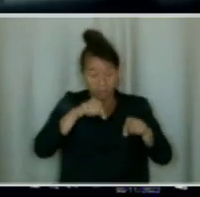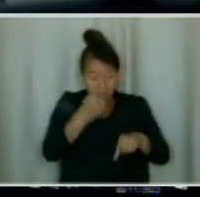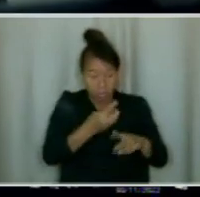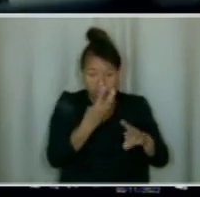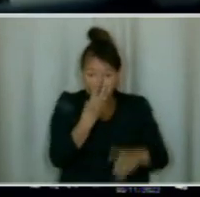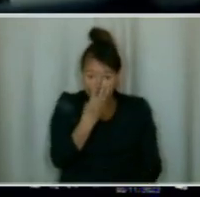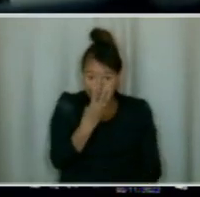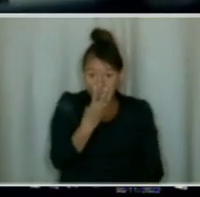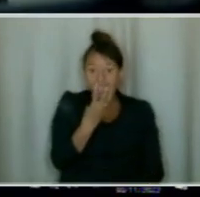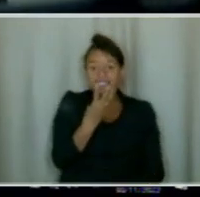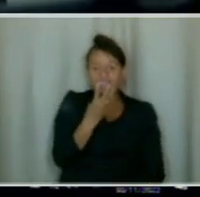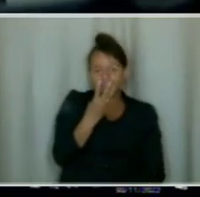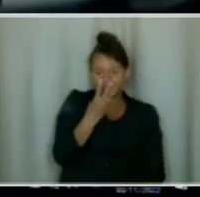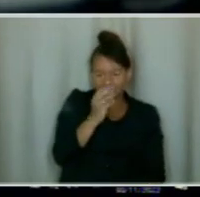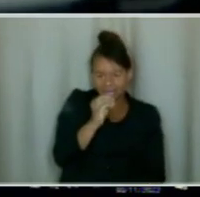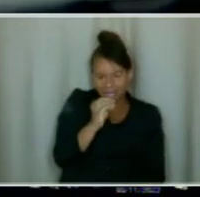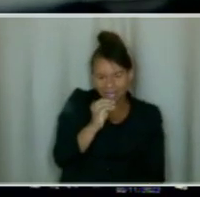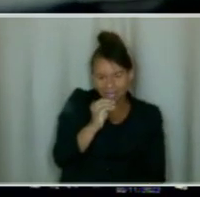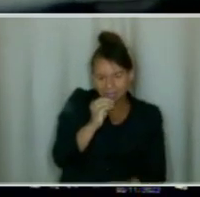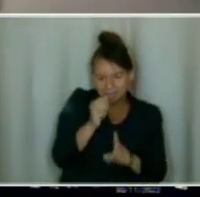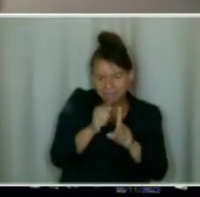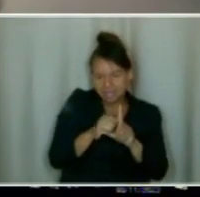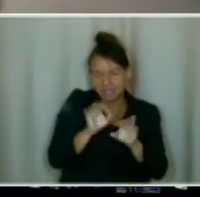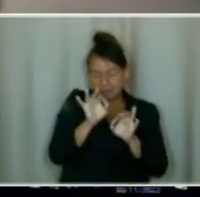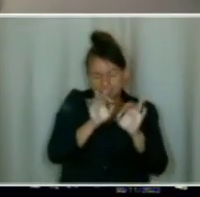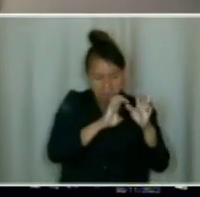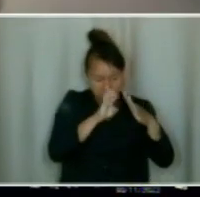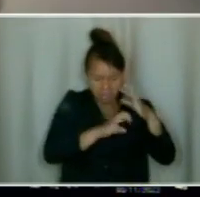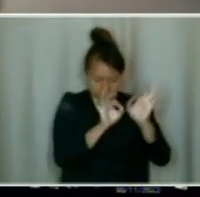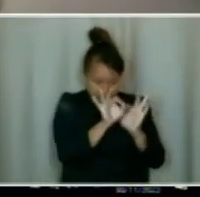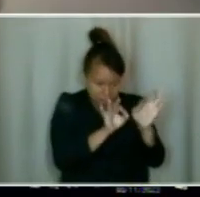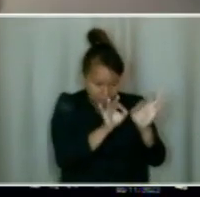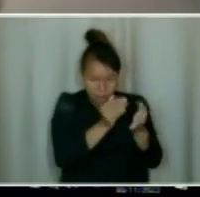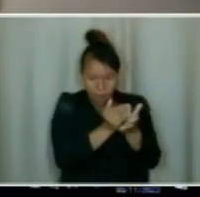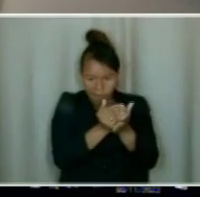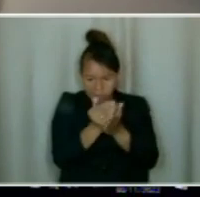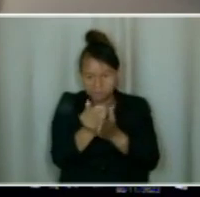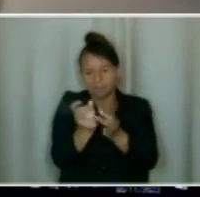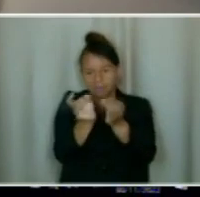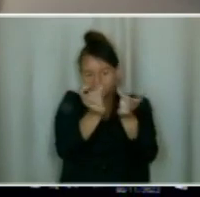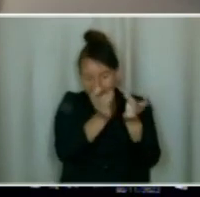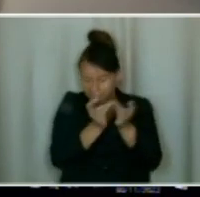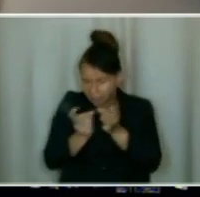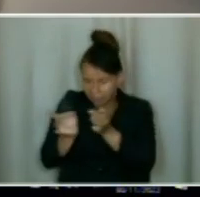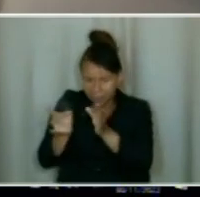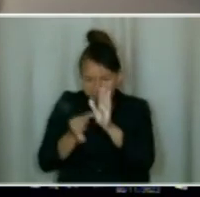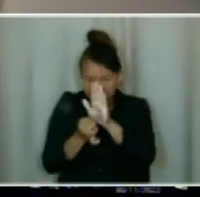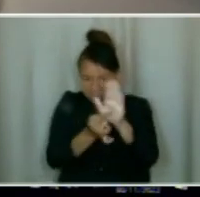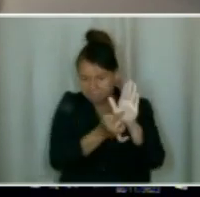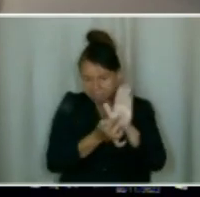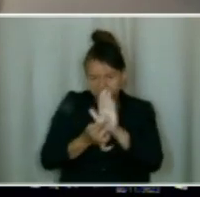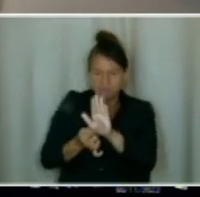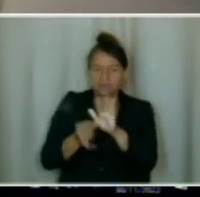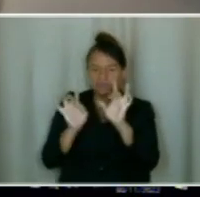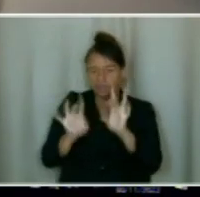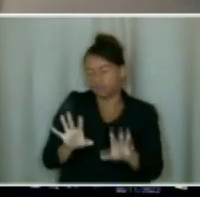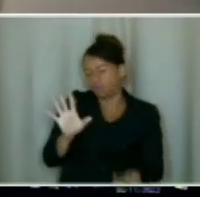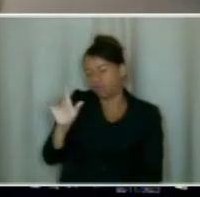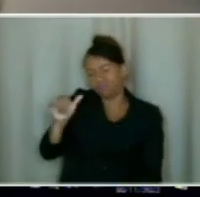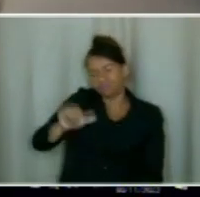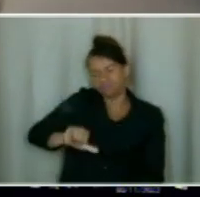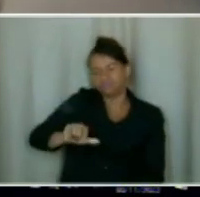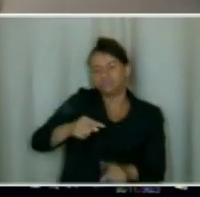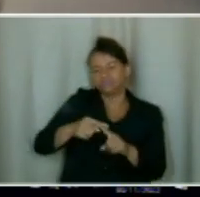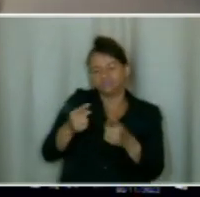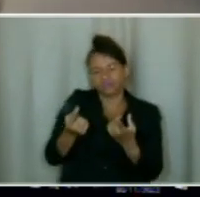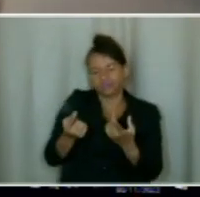30 dias, já estava com a empresa mais ou menos organizada. Comecei na parte comercial, que a empresa estava muito bem em termos de